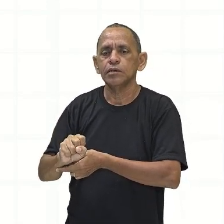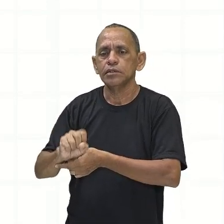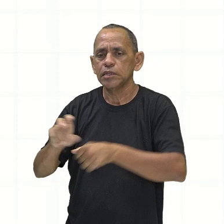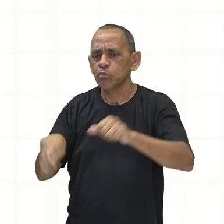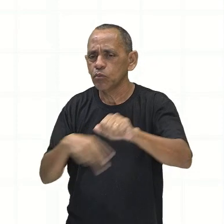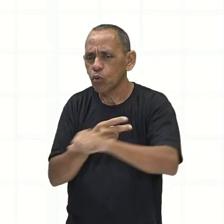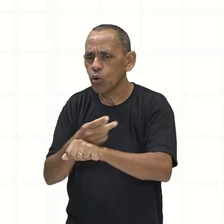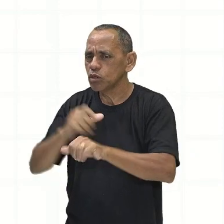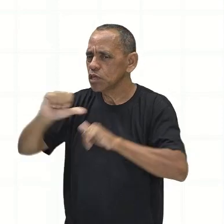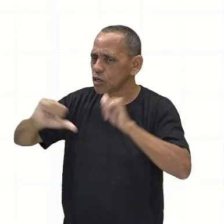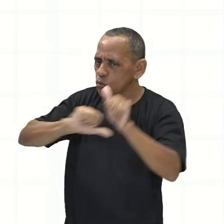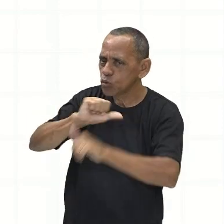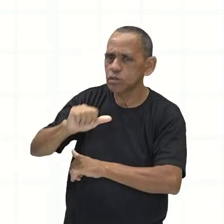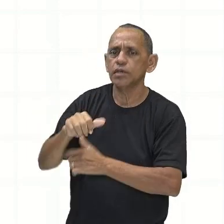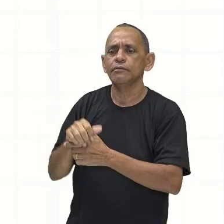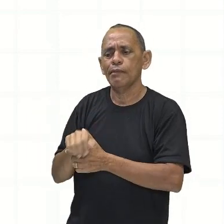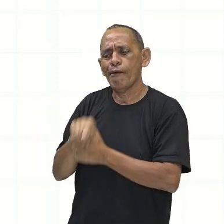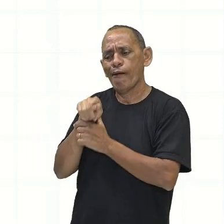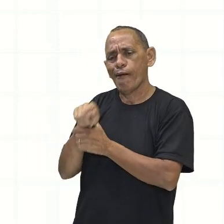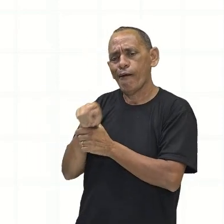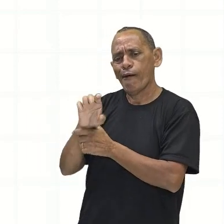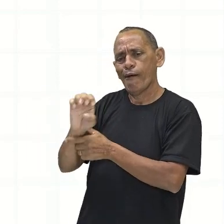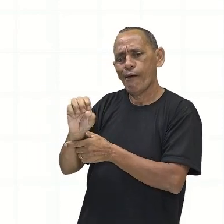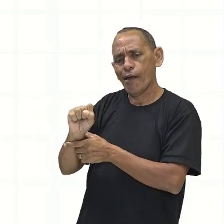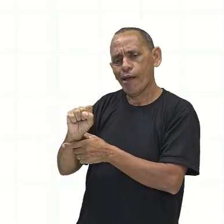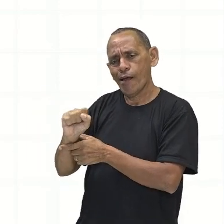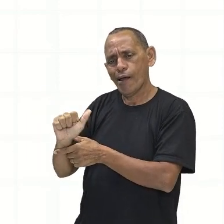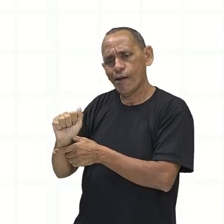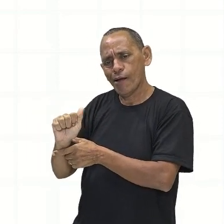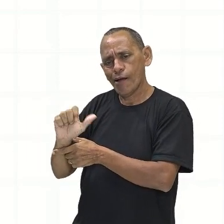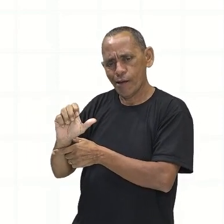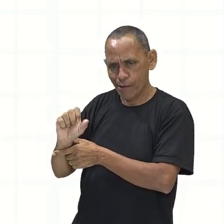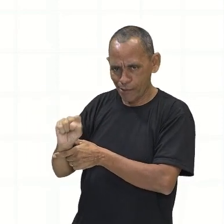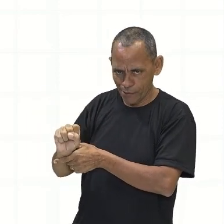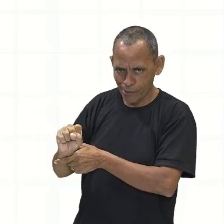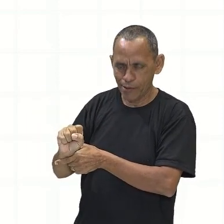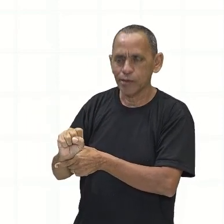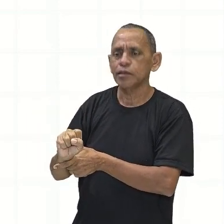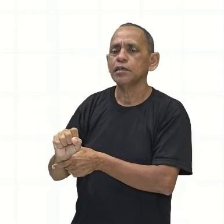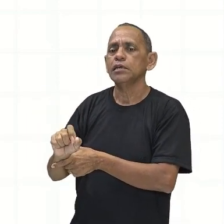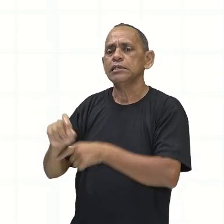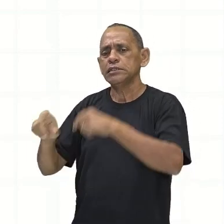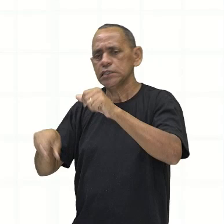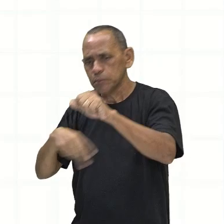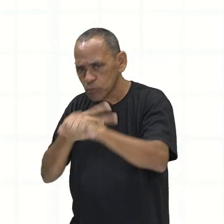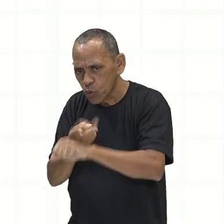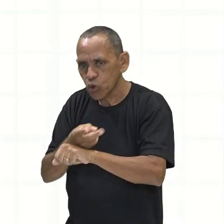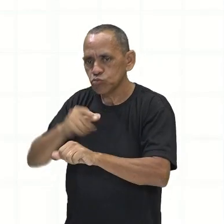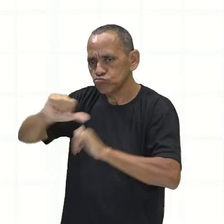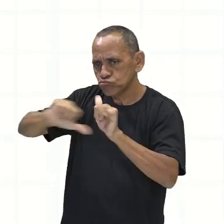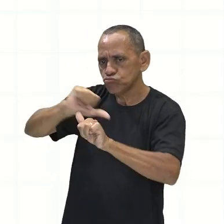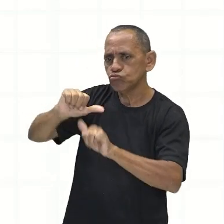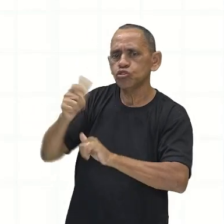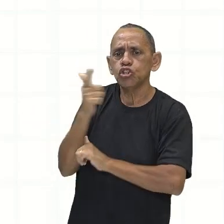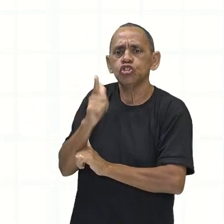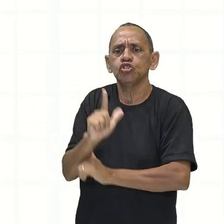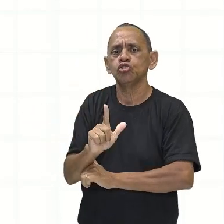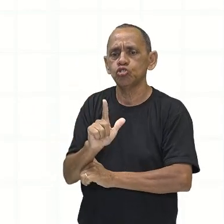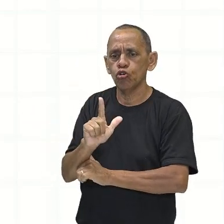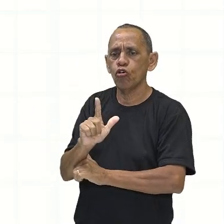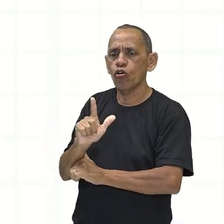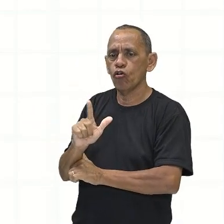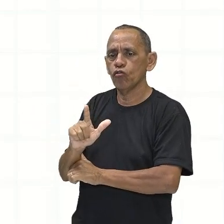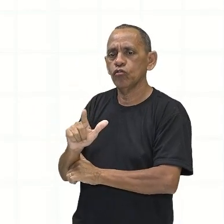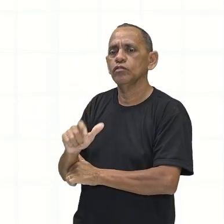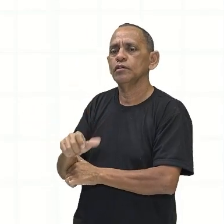ele retoma esse mesmo elemento, mas ele muda para elas. Ele nunca vai repetindo no texto dele o mesmo nome,